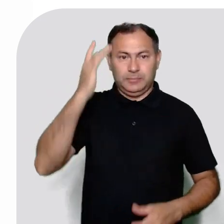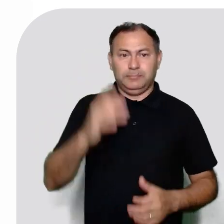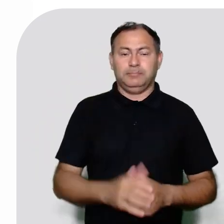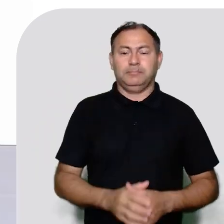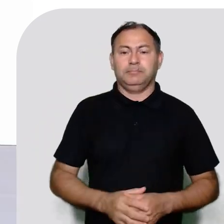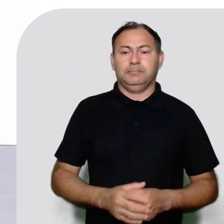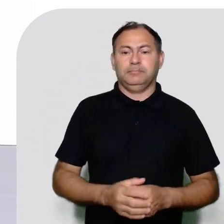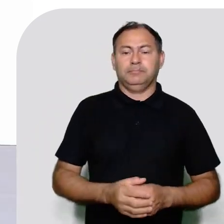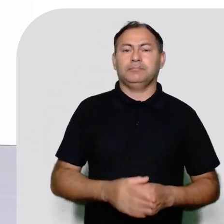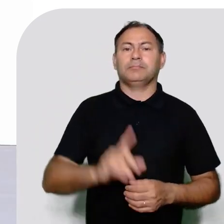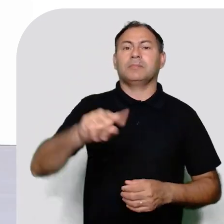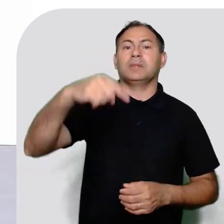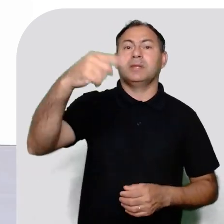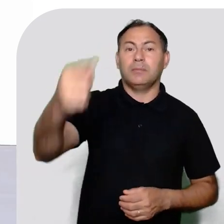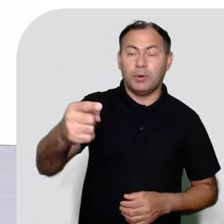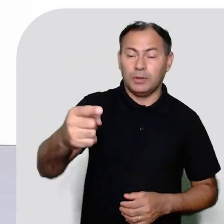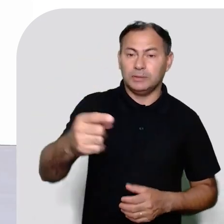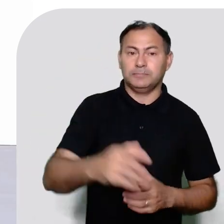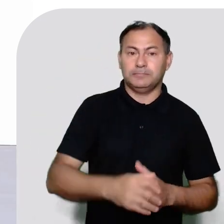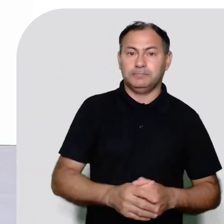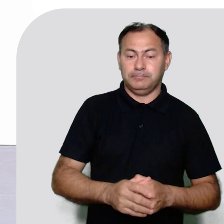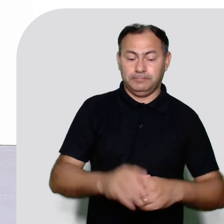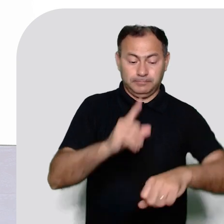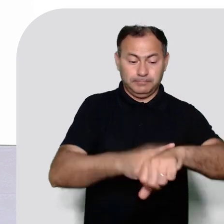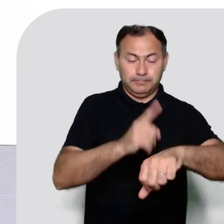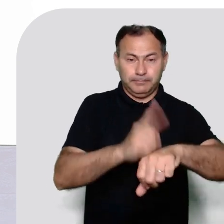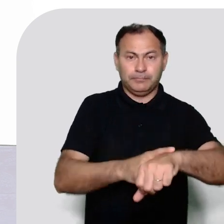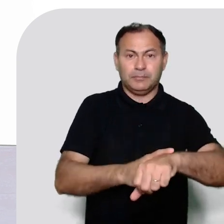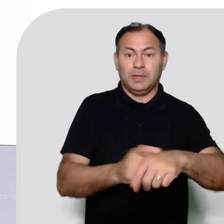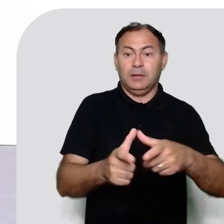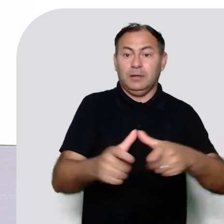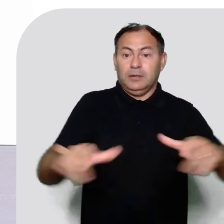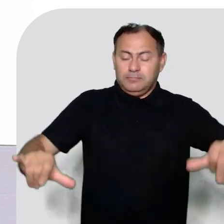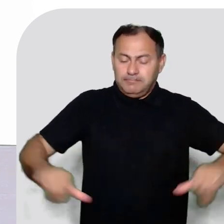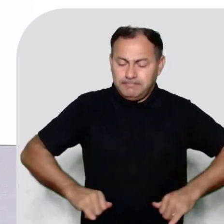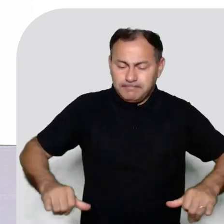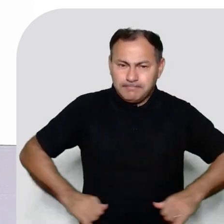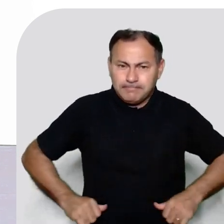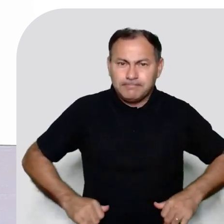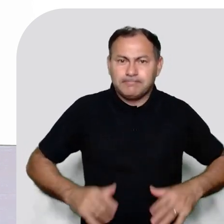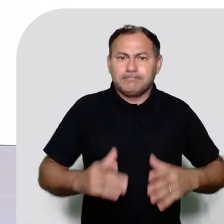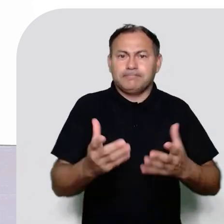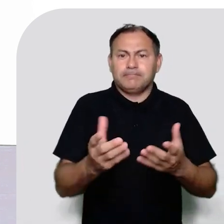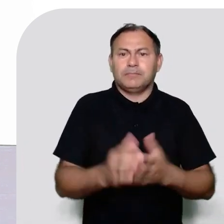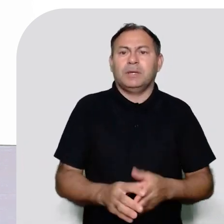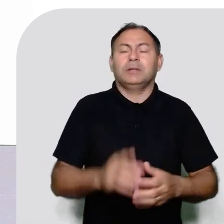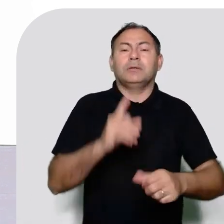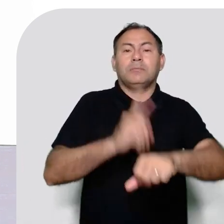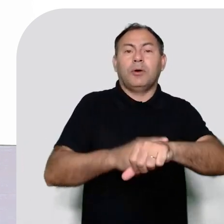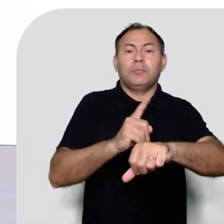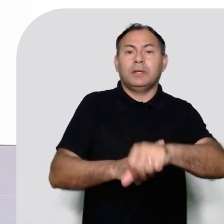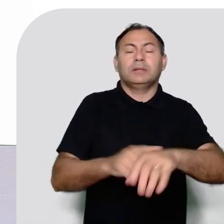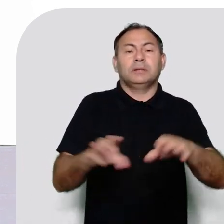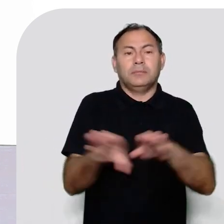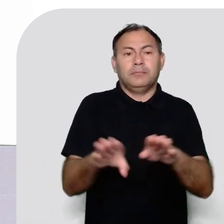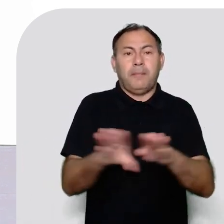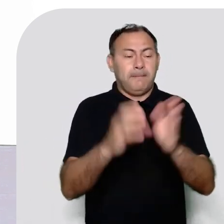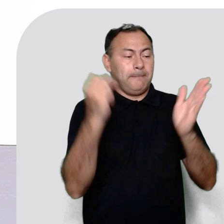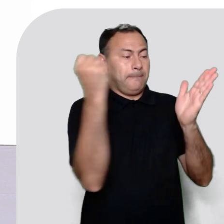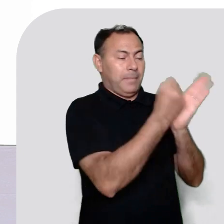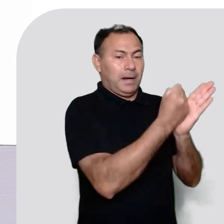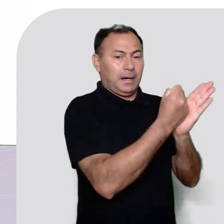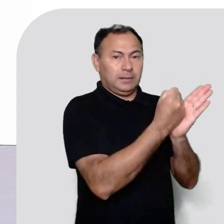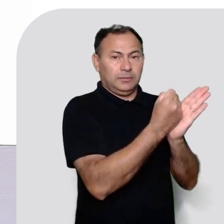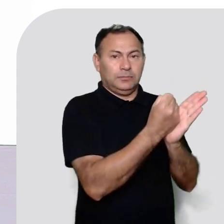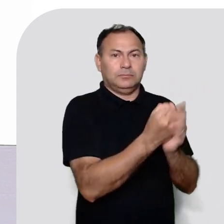pessoas. Depois, nesse momento de grande sofrimento, e num momento também